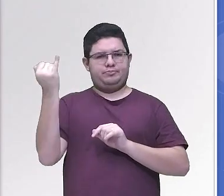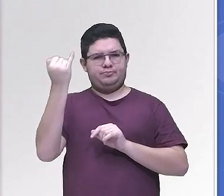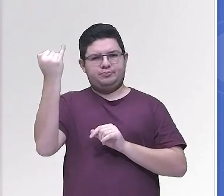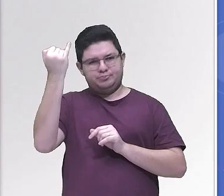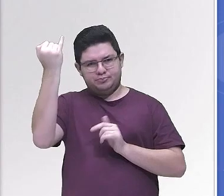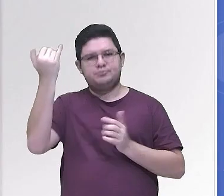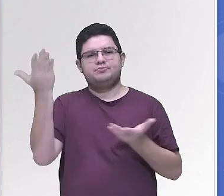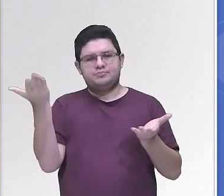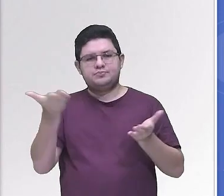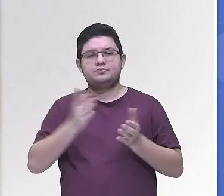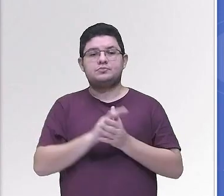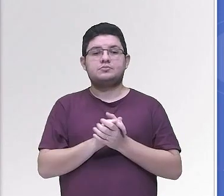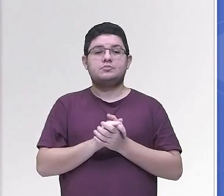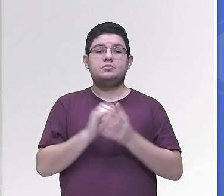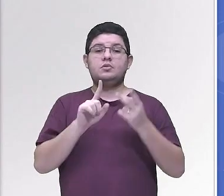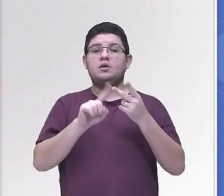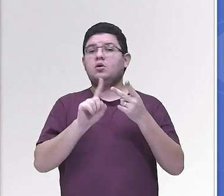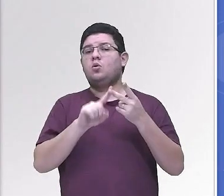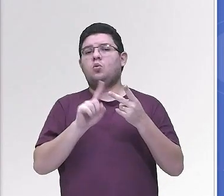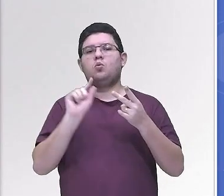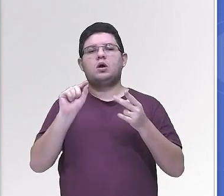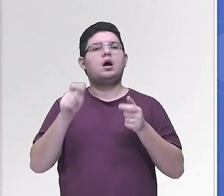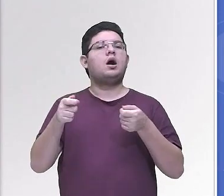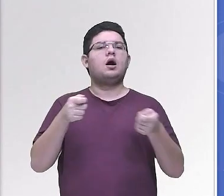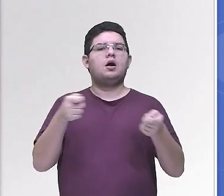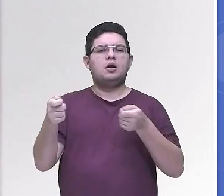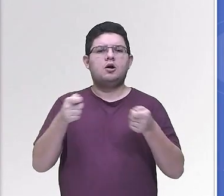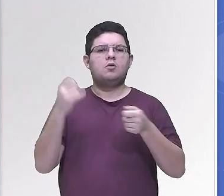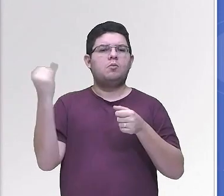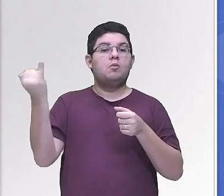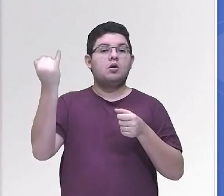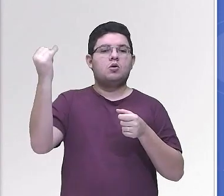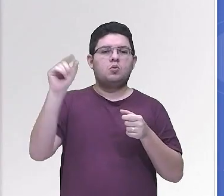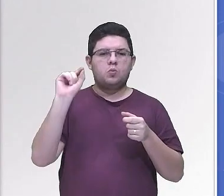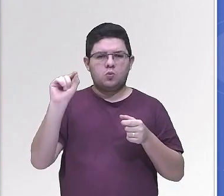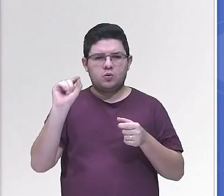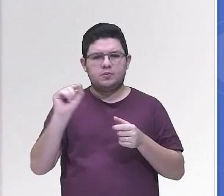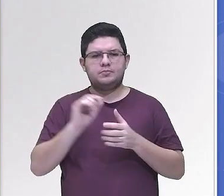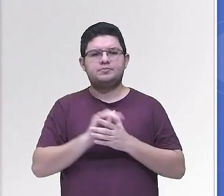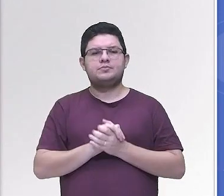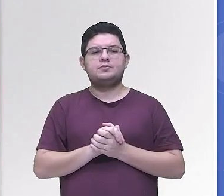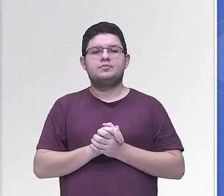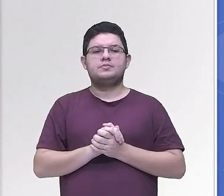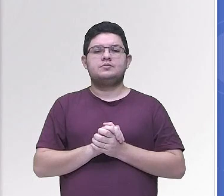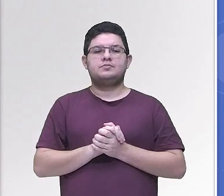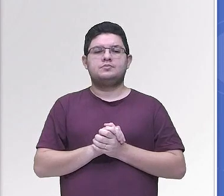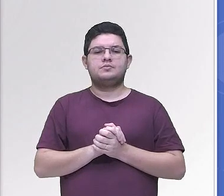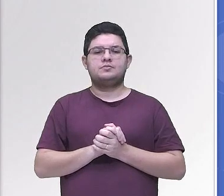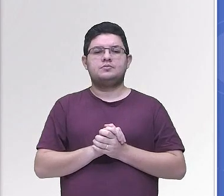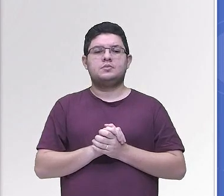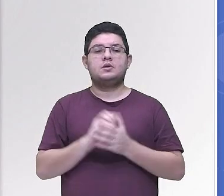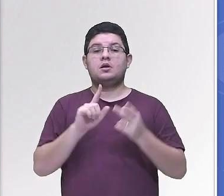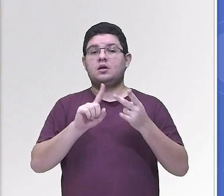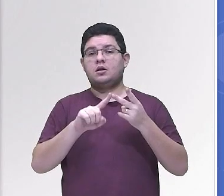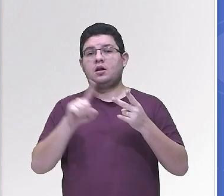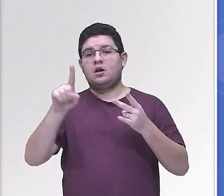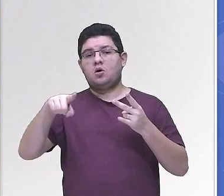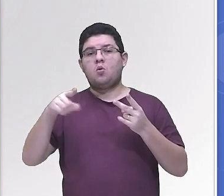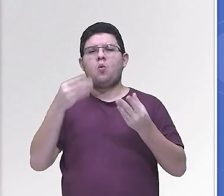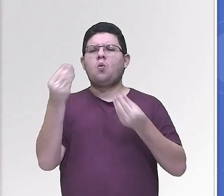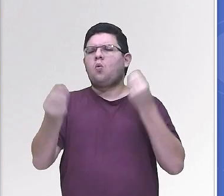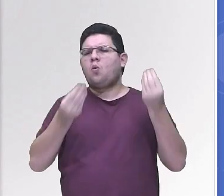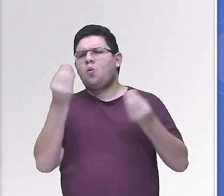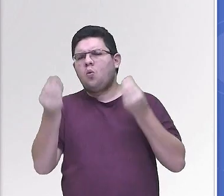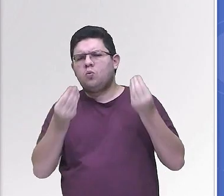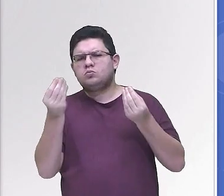é? Uma segunda atitude filosófica muito importante é do indagar, é o como é. Como é